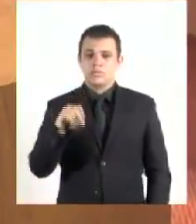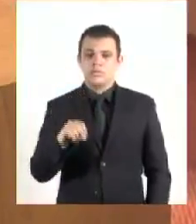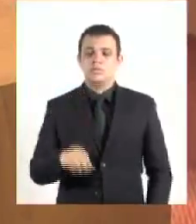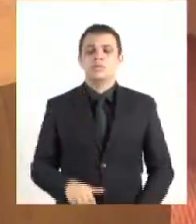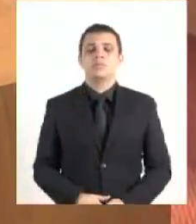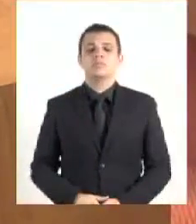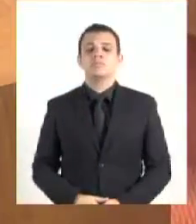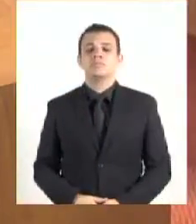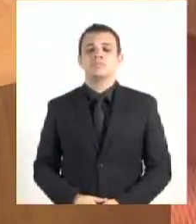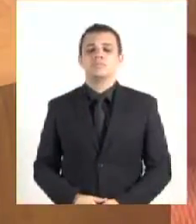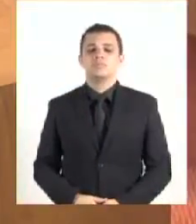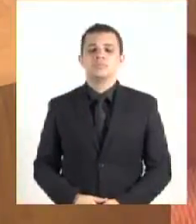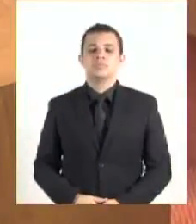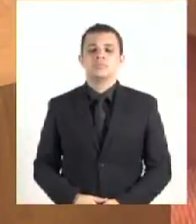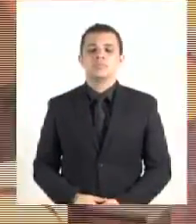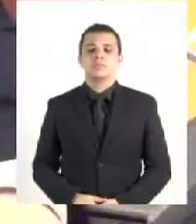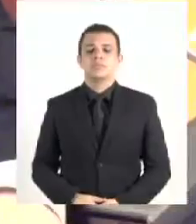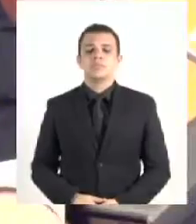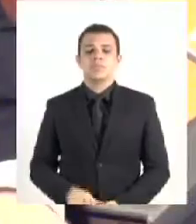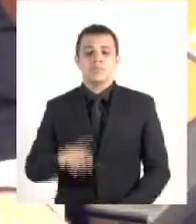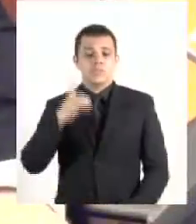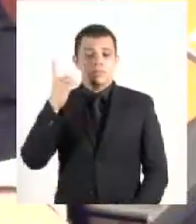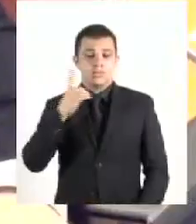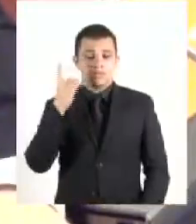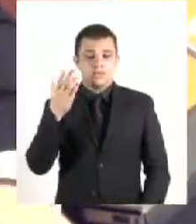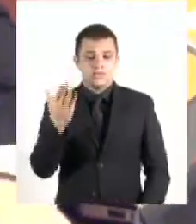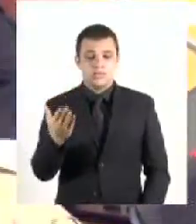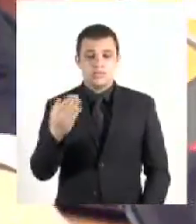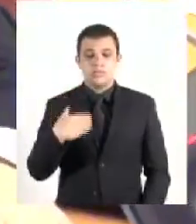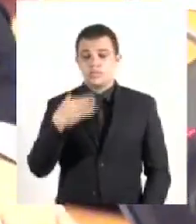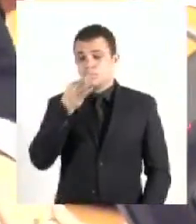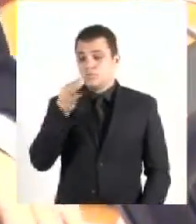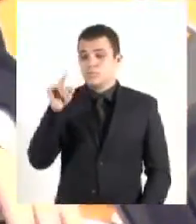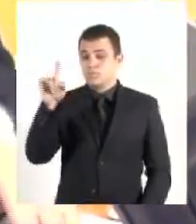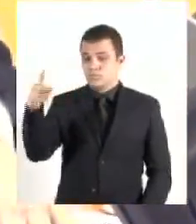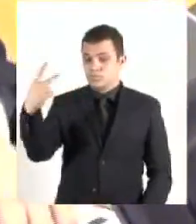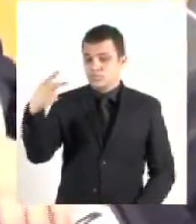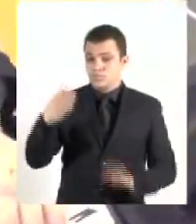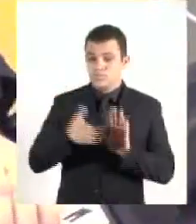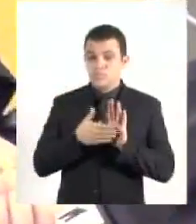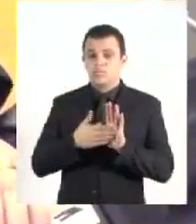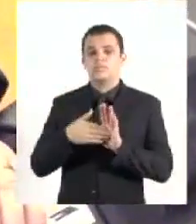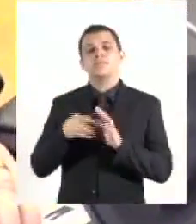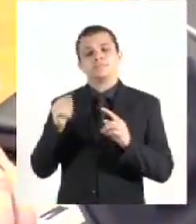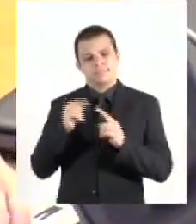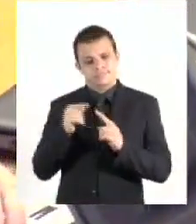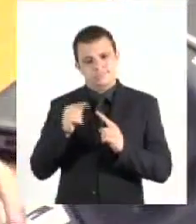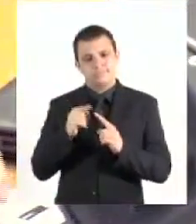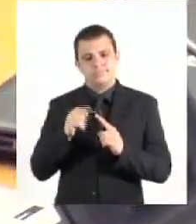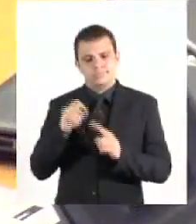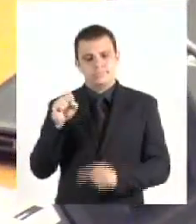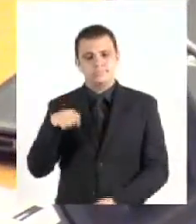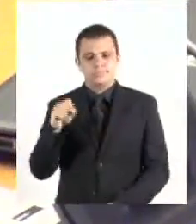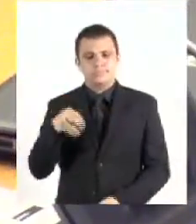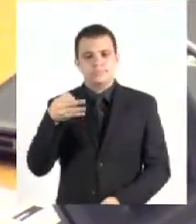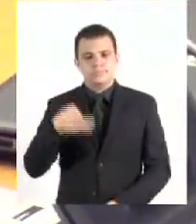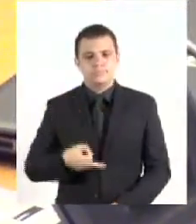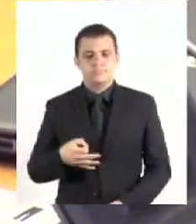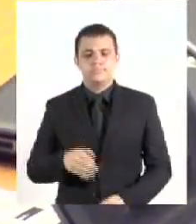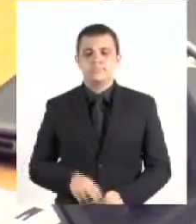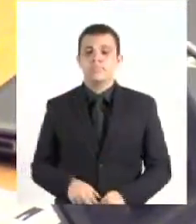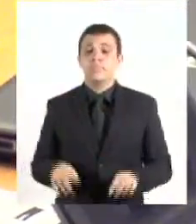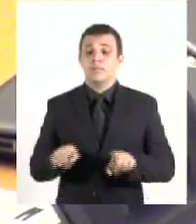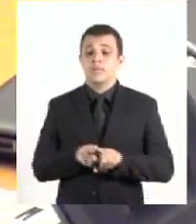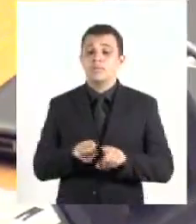Deputado Edilazo, eu acho que a sua indicação é pertinente. E começo dizendo que não é nenhum tipo